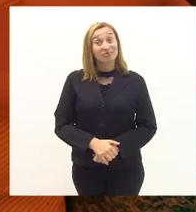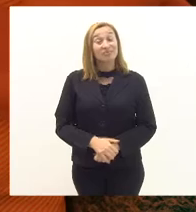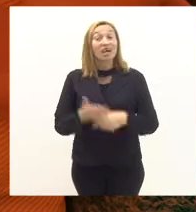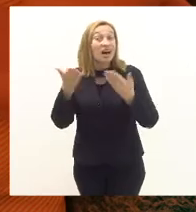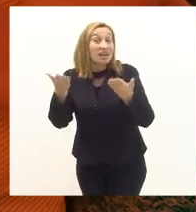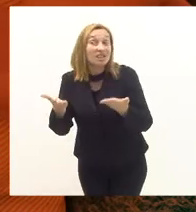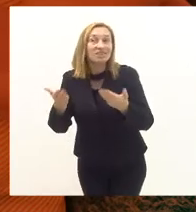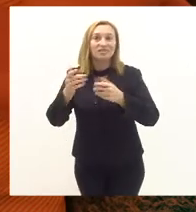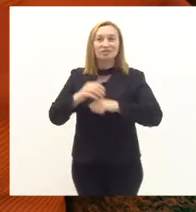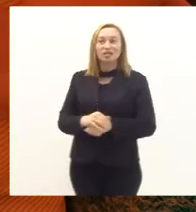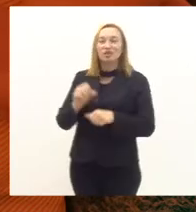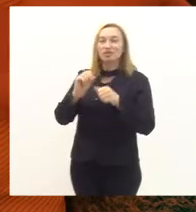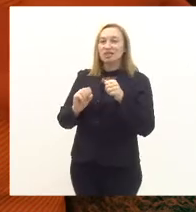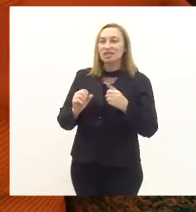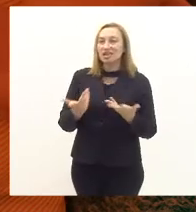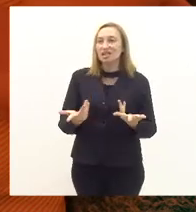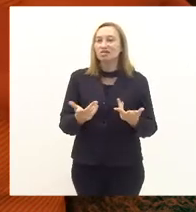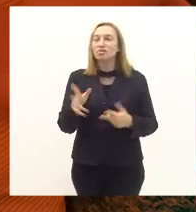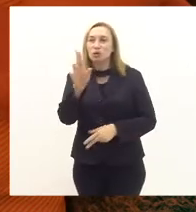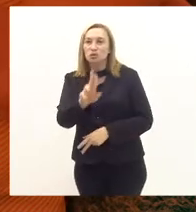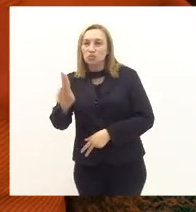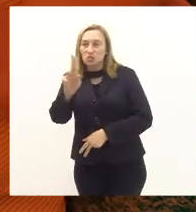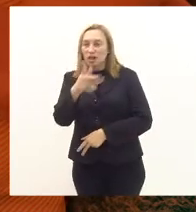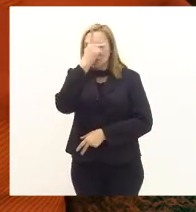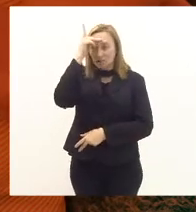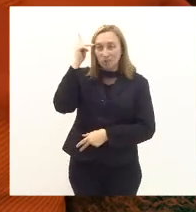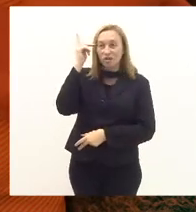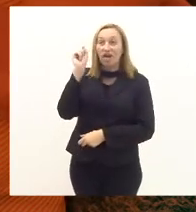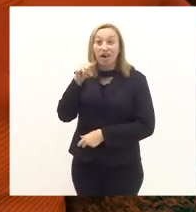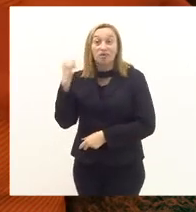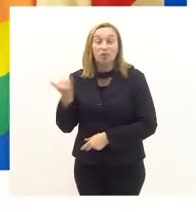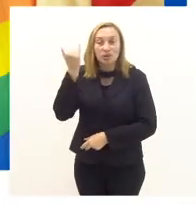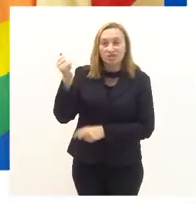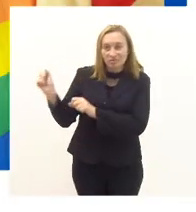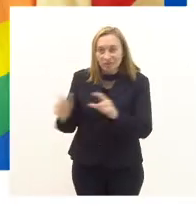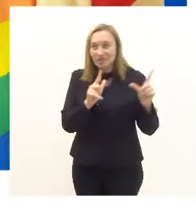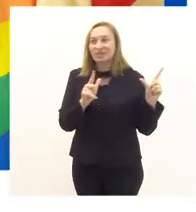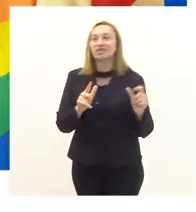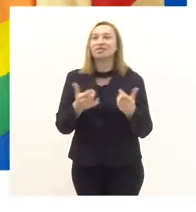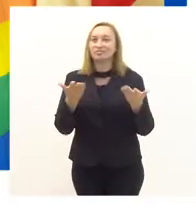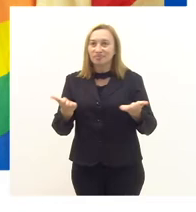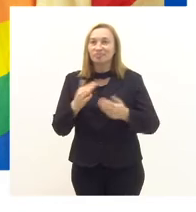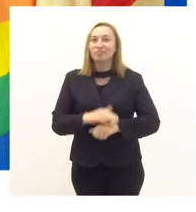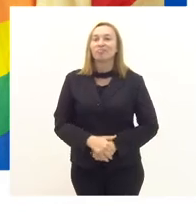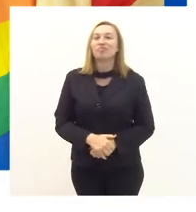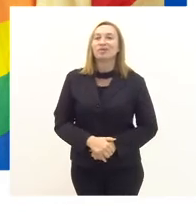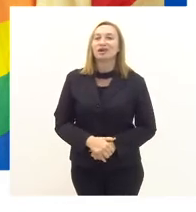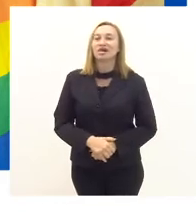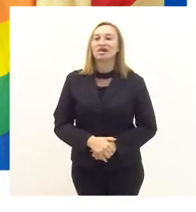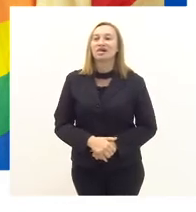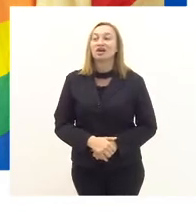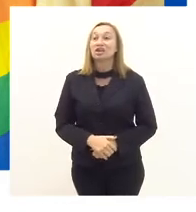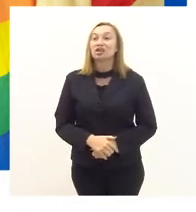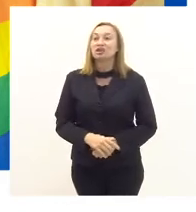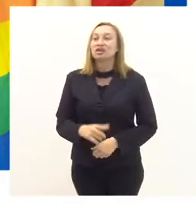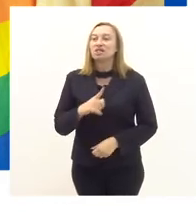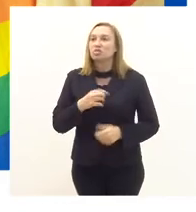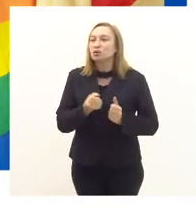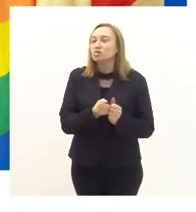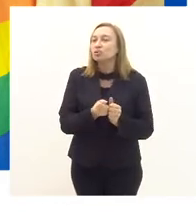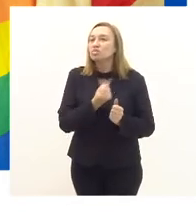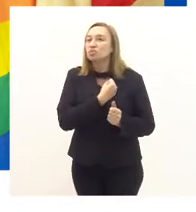Ali é um recorte que a gente fez no panorama dos usuários, eu acho que é importante para vocês. Pode passar, por favor. Um recorte onde a gente tem a maioria